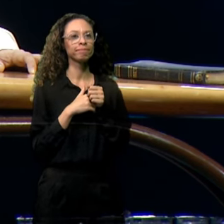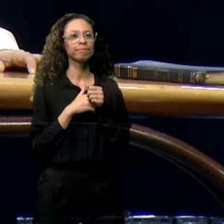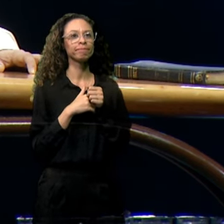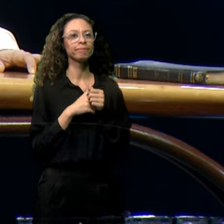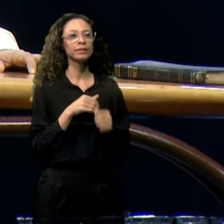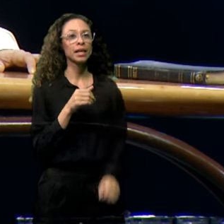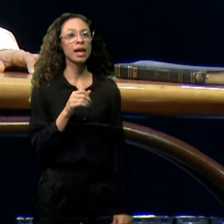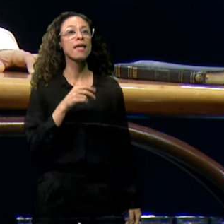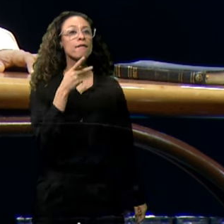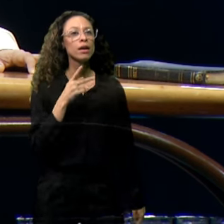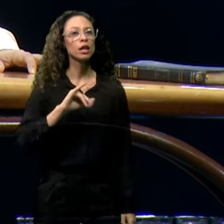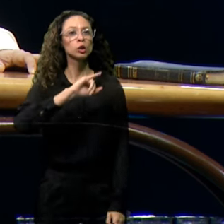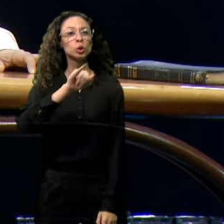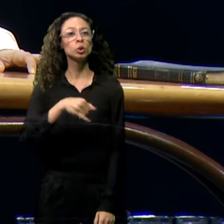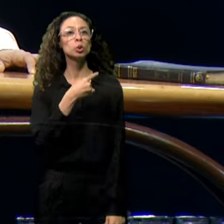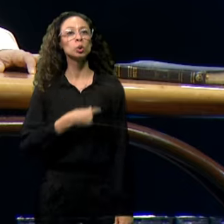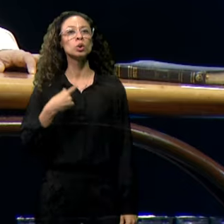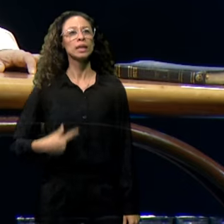e fala José